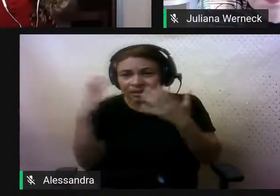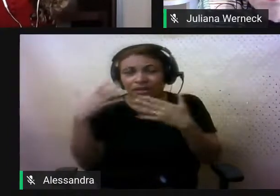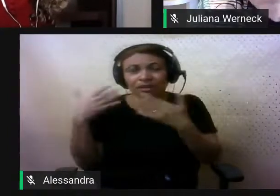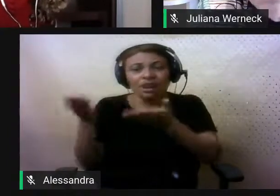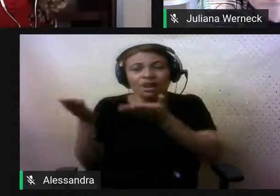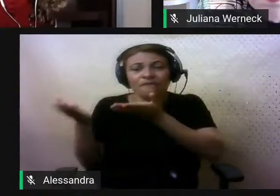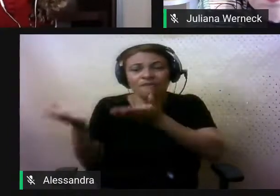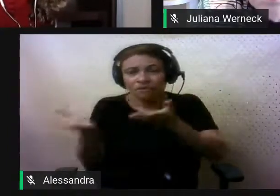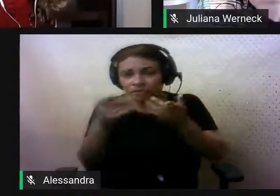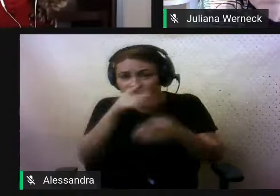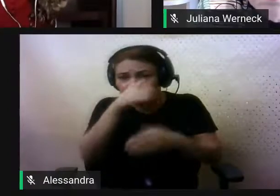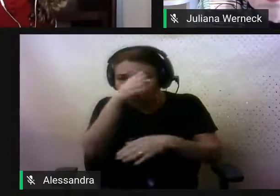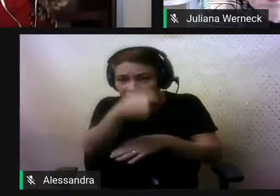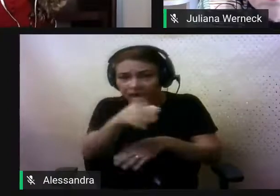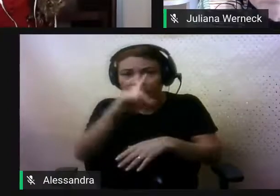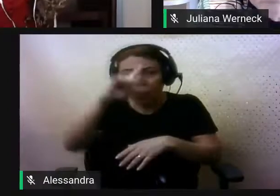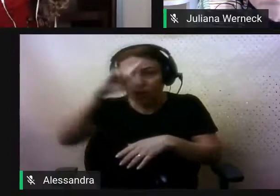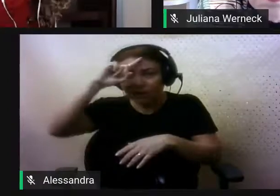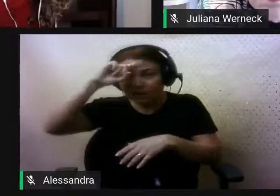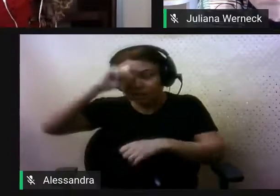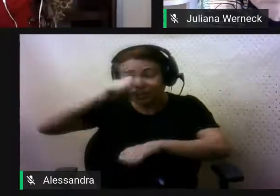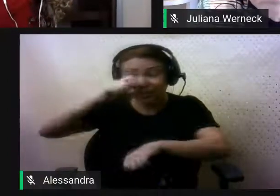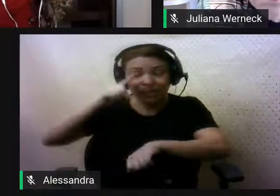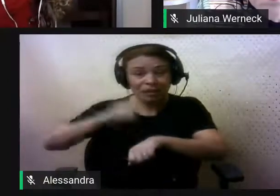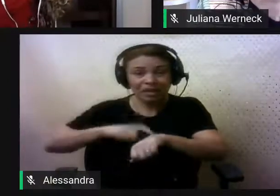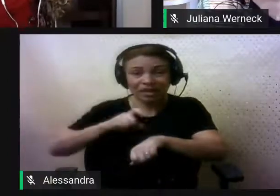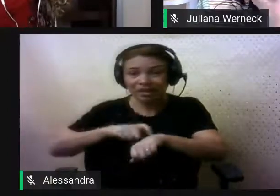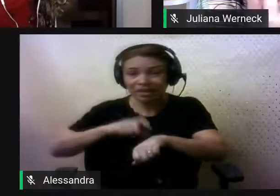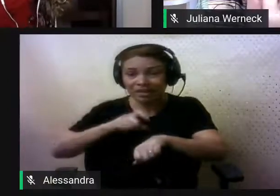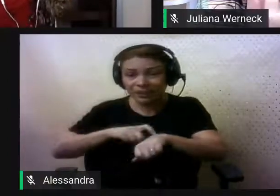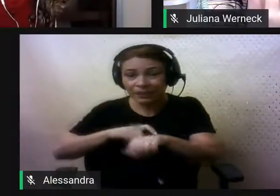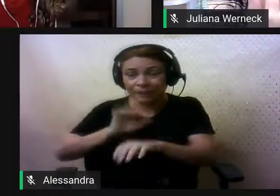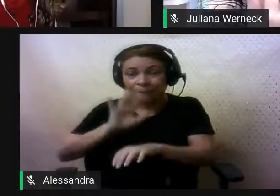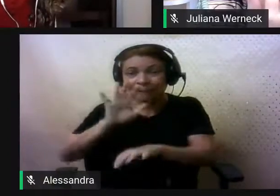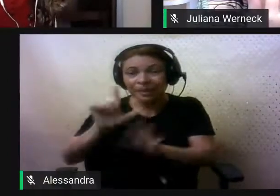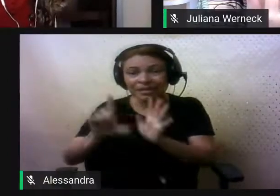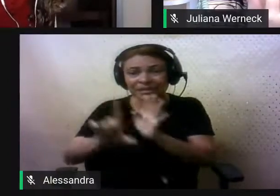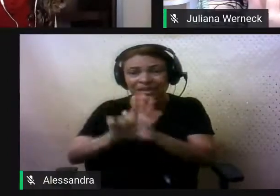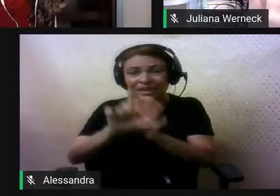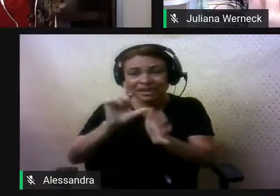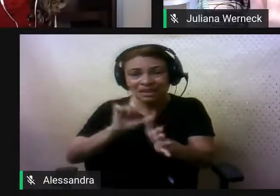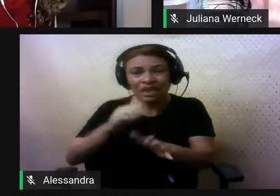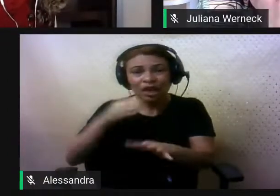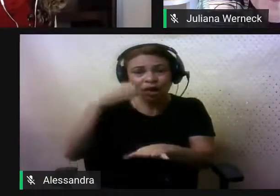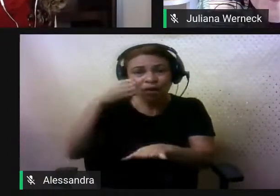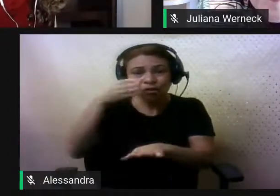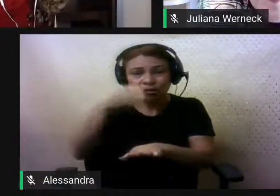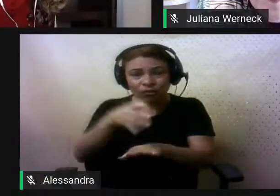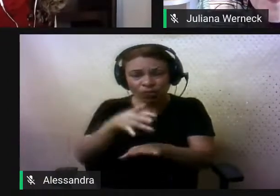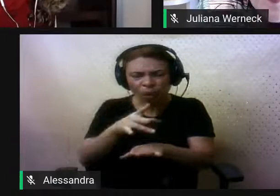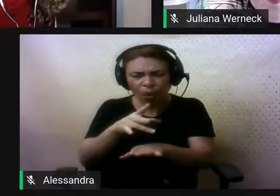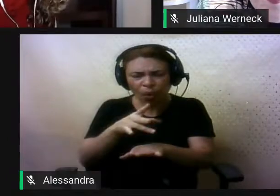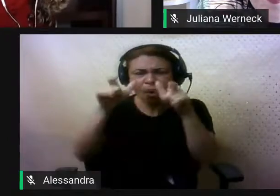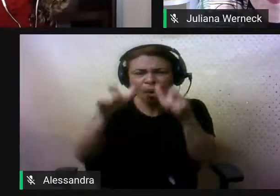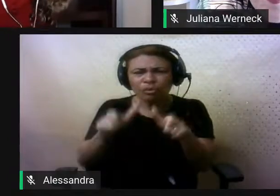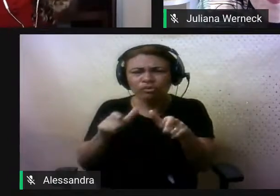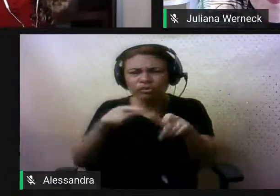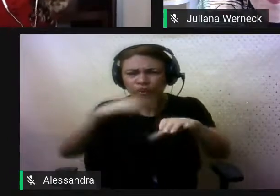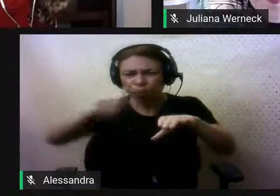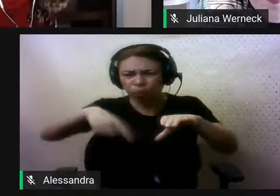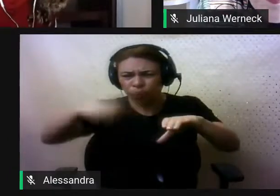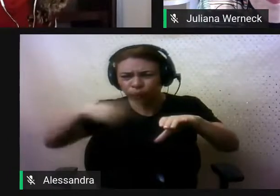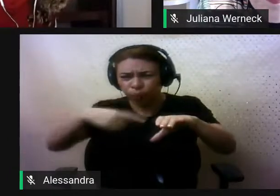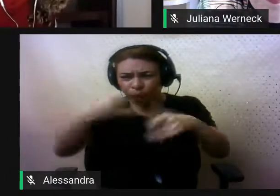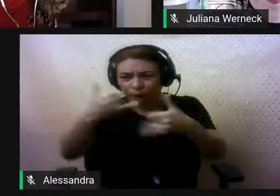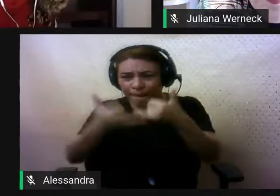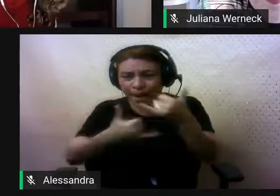onde eu tinha ido imediatamente. Só que antes de ir para o hospital, eles passaram no lugar onde tinha acontecido o acidente. E lá minha